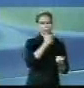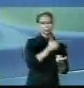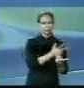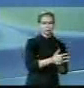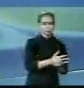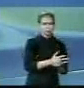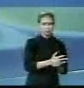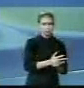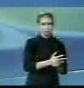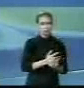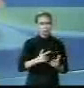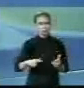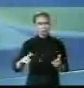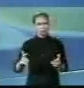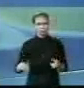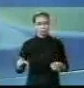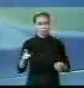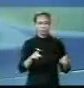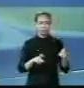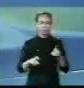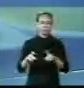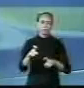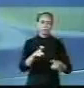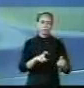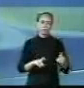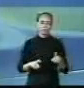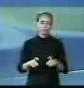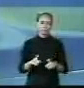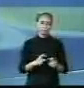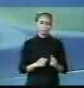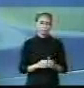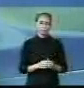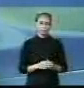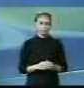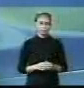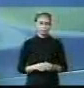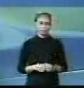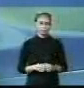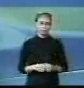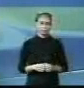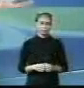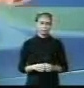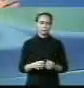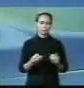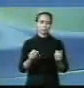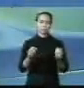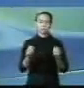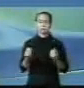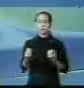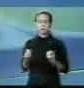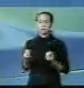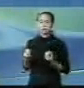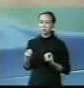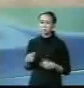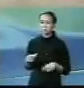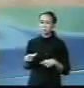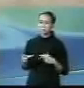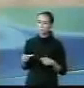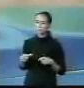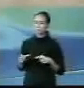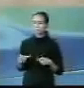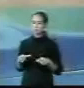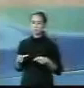estão, e o meu firewall. Então, ele vai fazer também essa jogada aí. Como é que funcionaria, então, mais ou menos, Carlos,